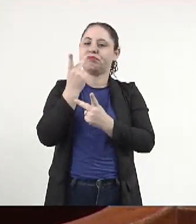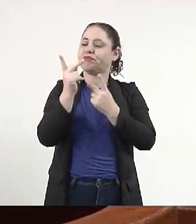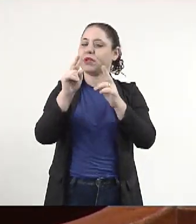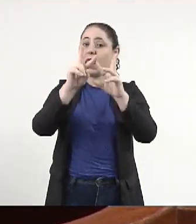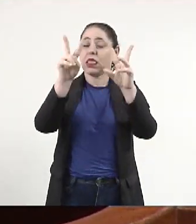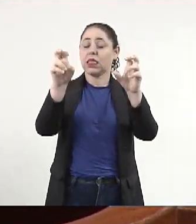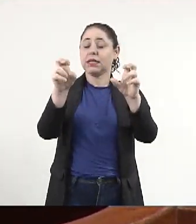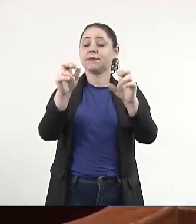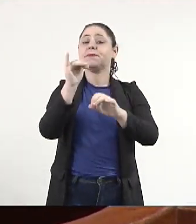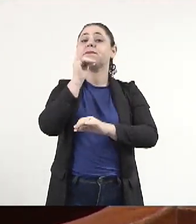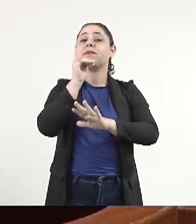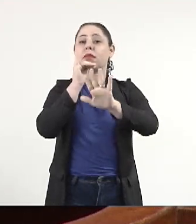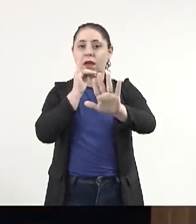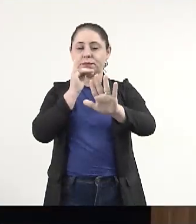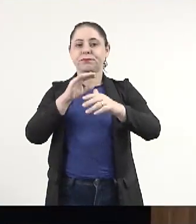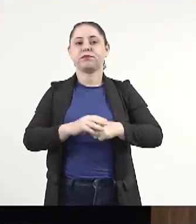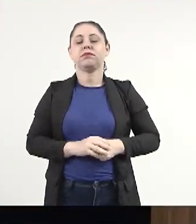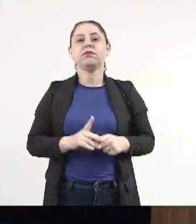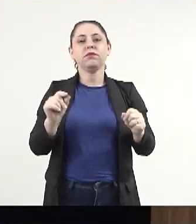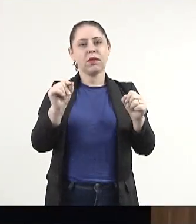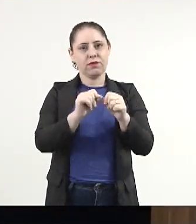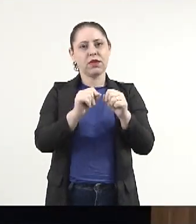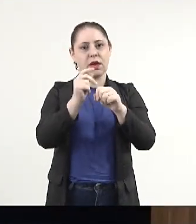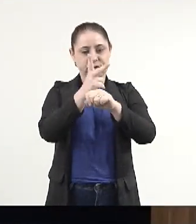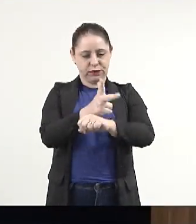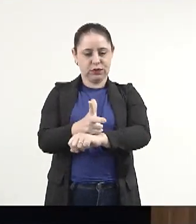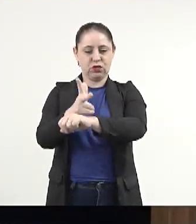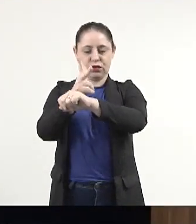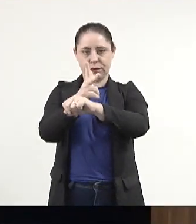Por exemplo, fizeram um vídeo